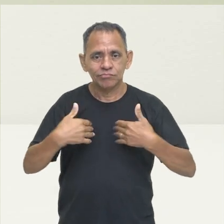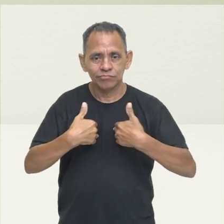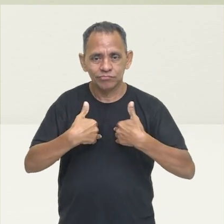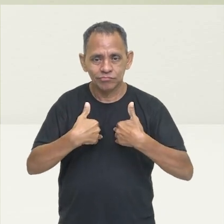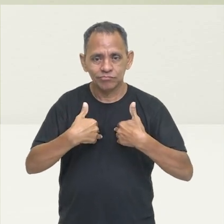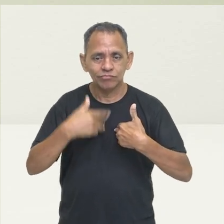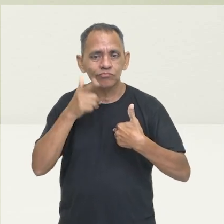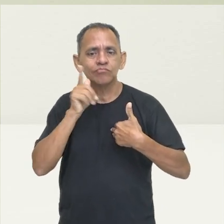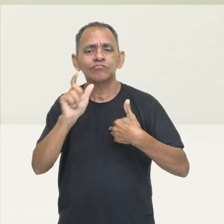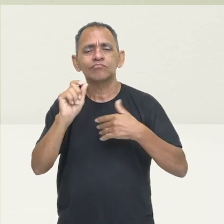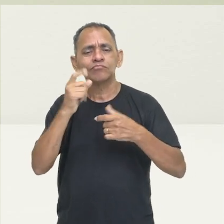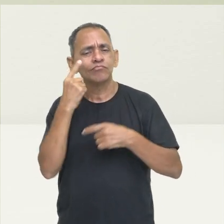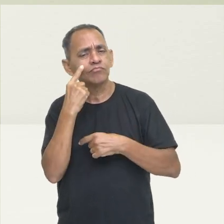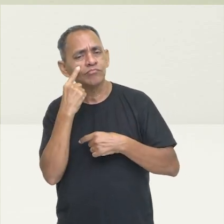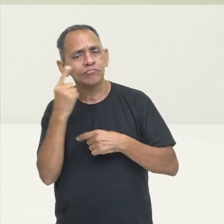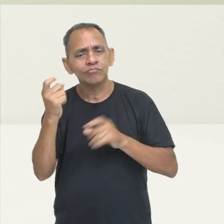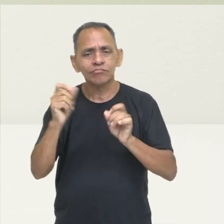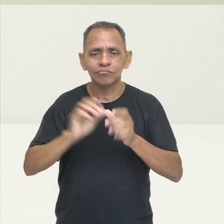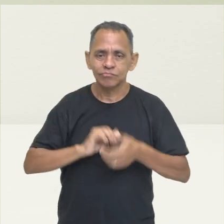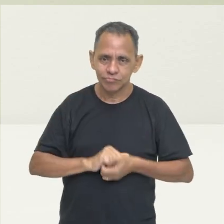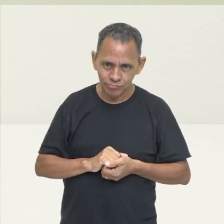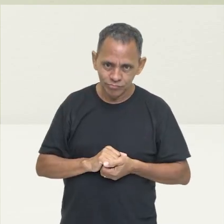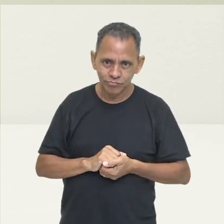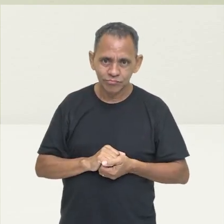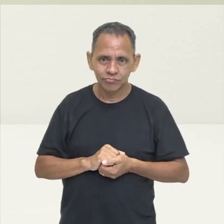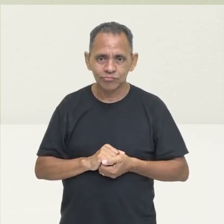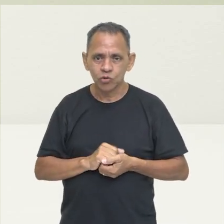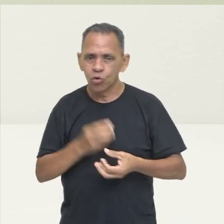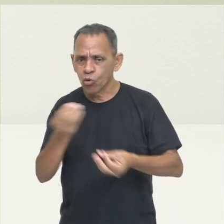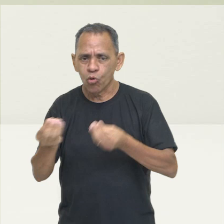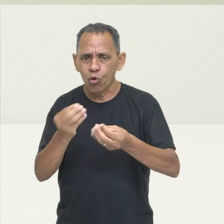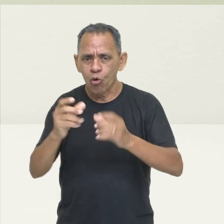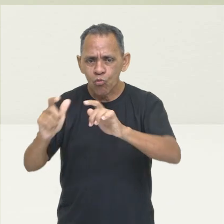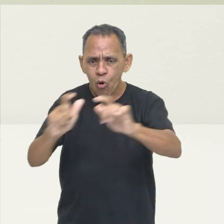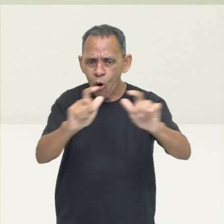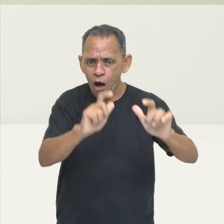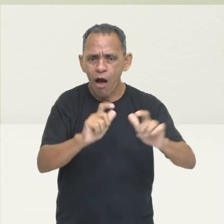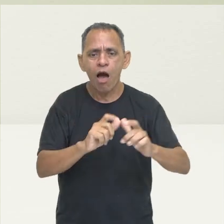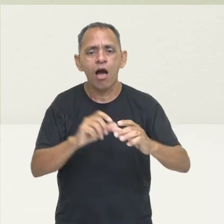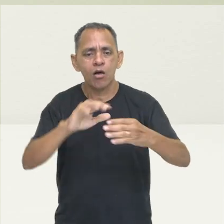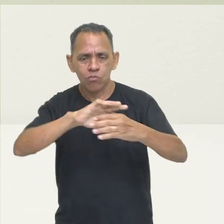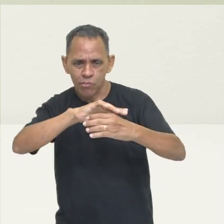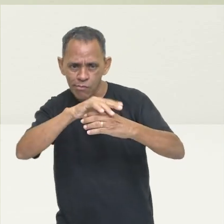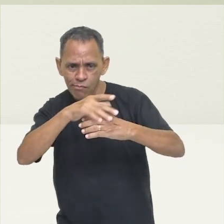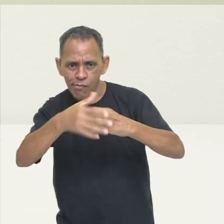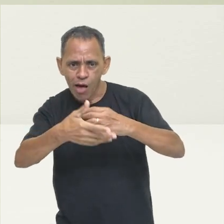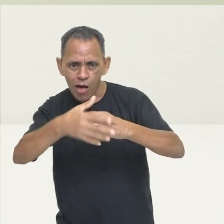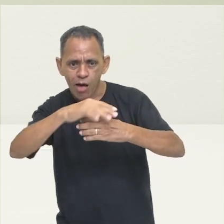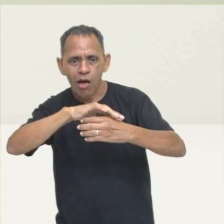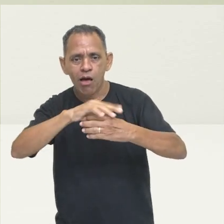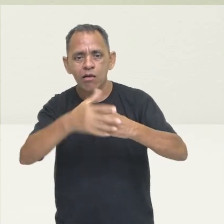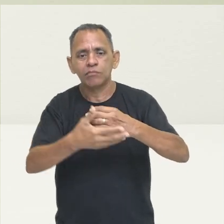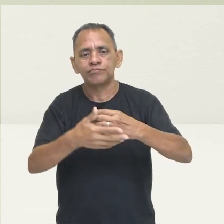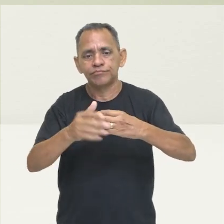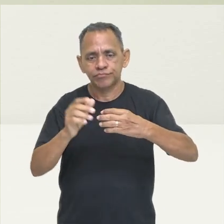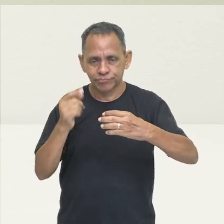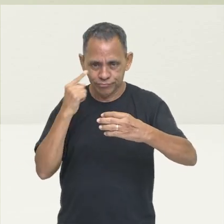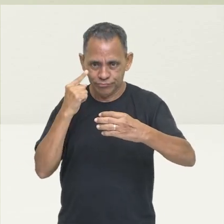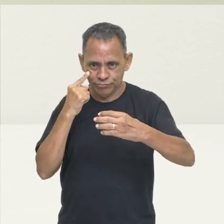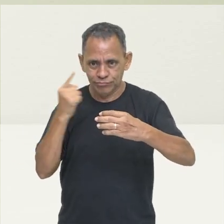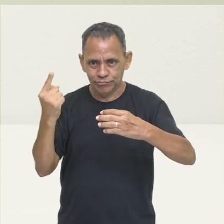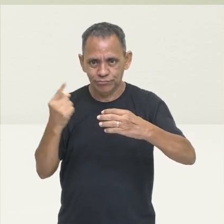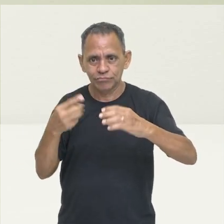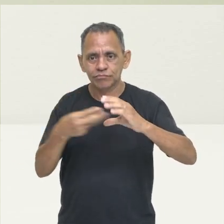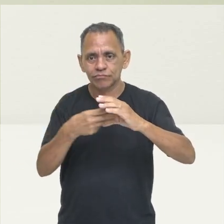gente consegue observar bem nessa célula onde está localizada a membrana plasmática. Nas